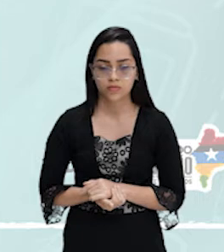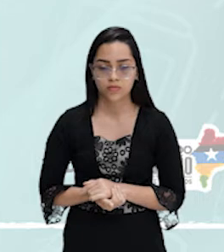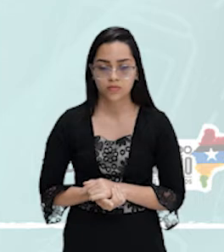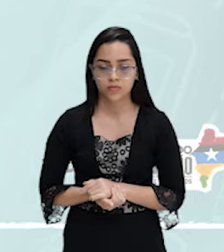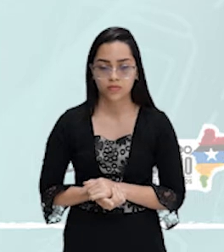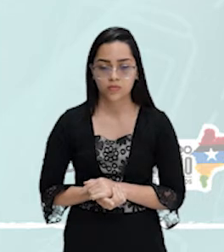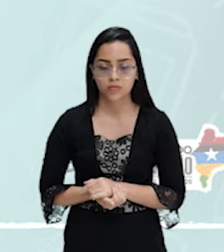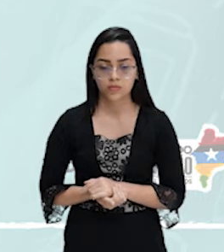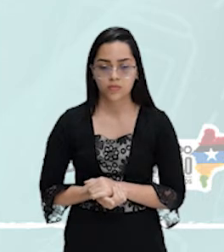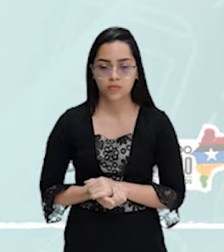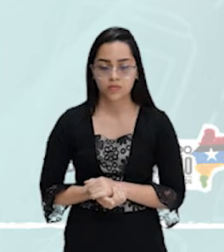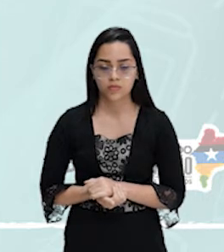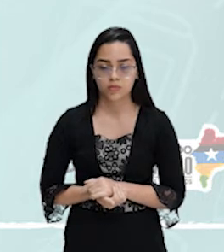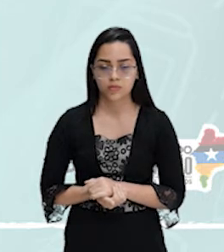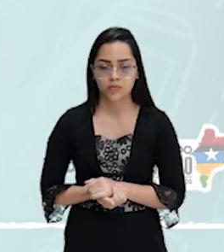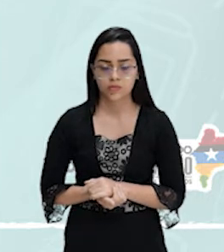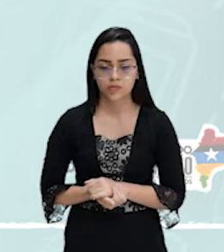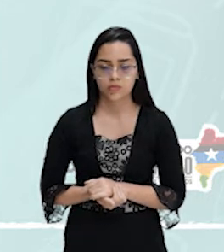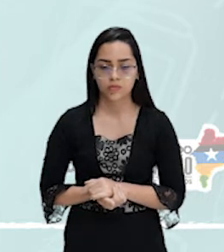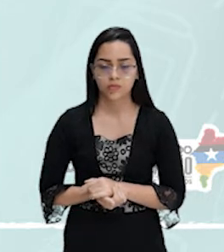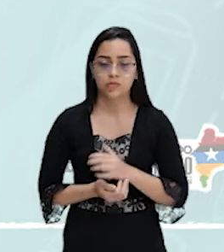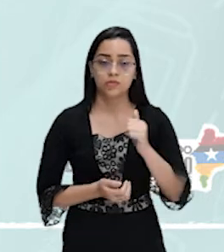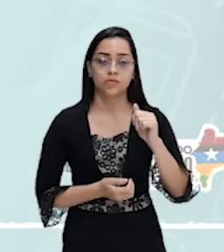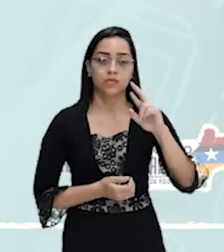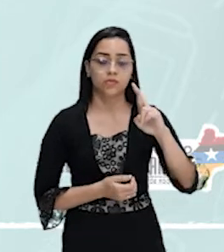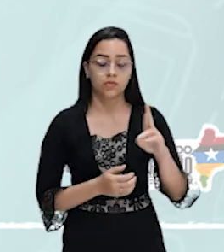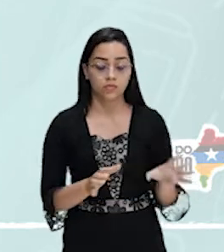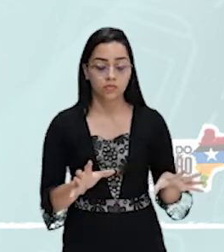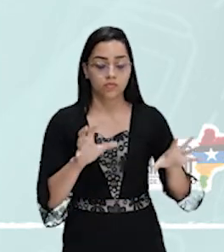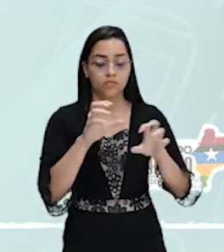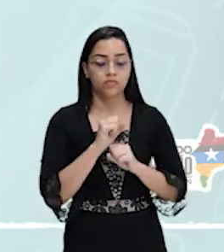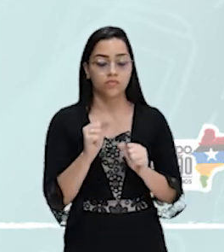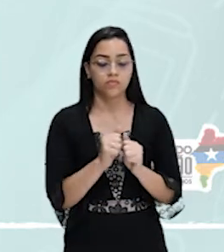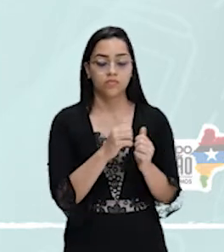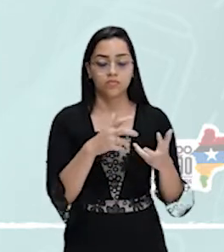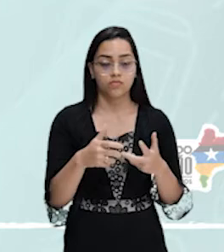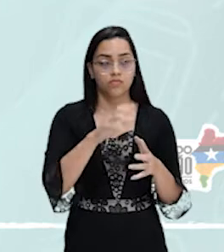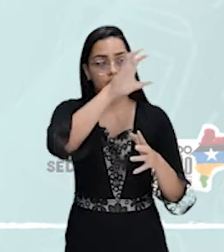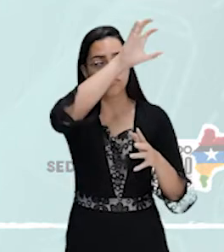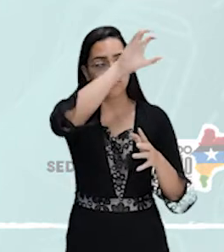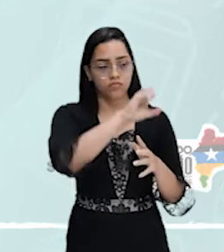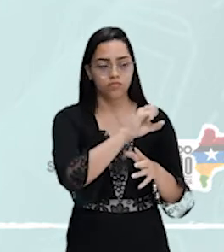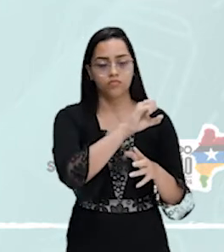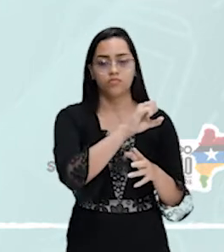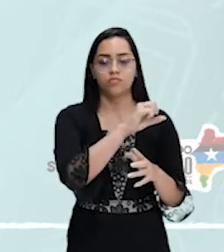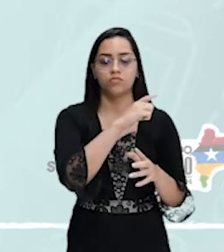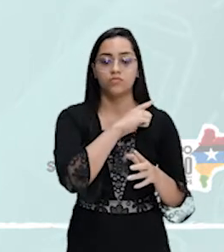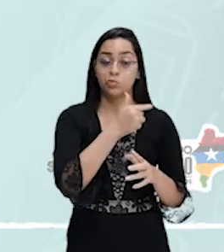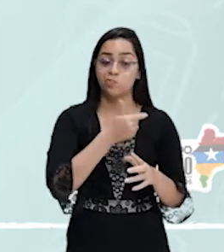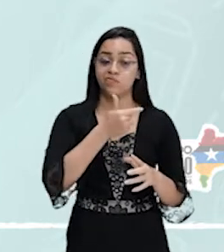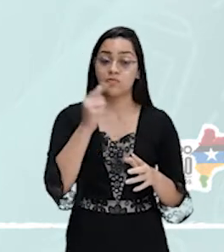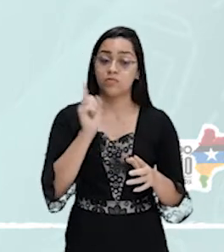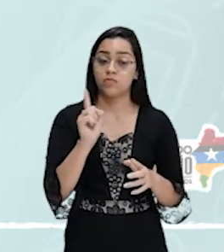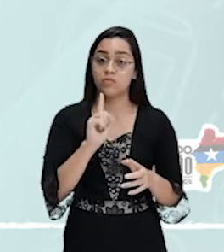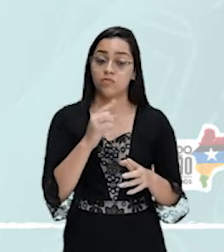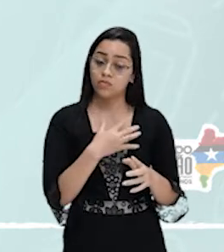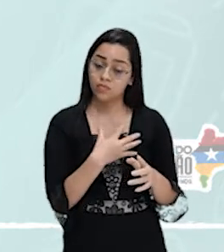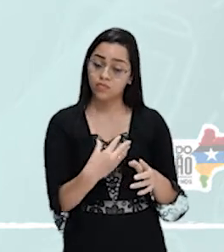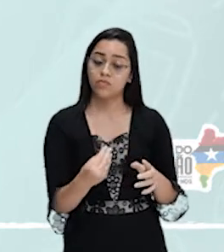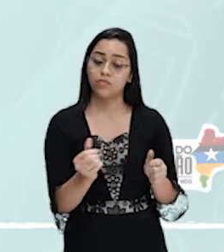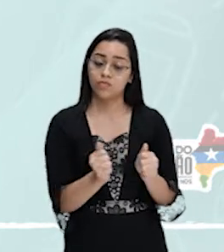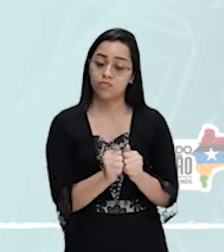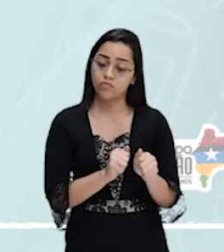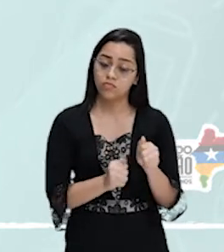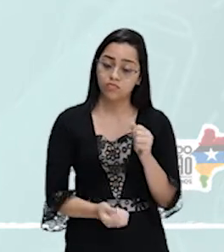primeira fala sobre o astro que se formou junto com a Terra e foi capturado por ela. Ficou em órbita. A segunda não. É que nasce